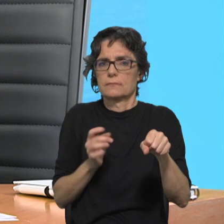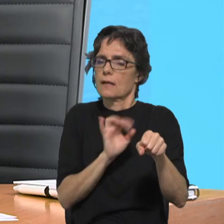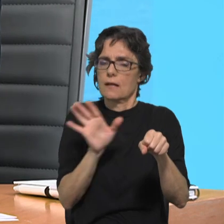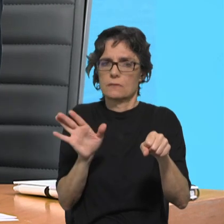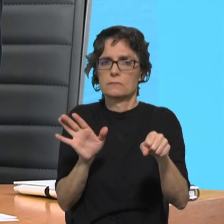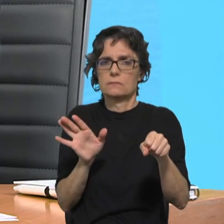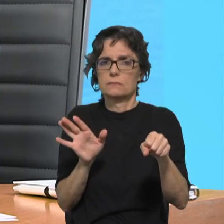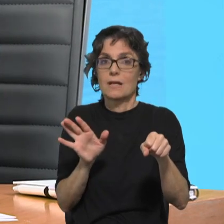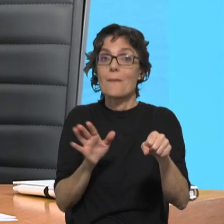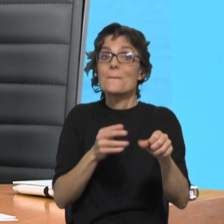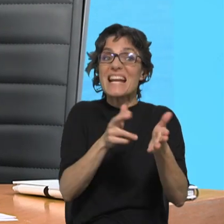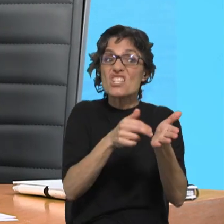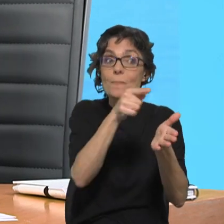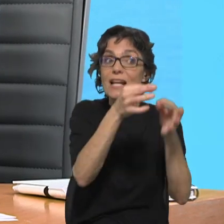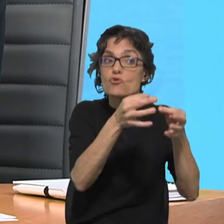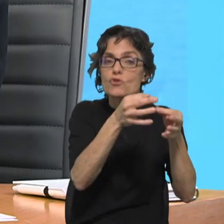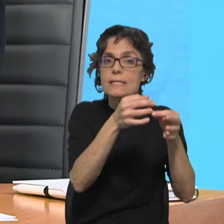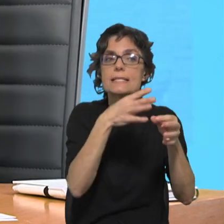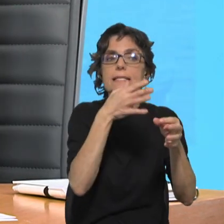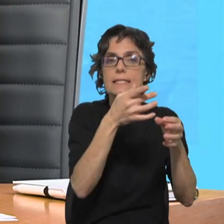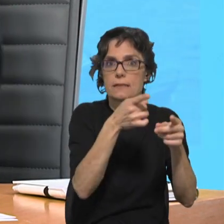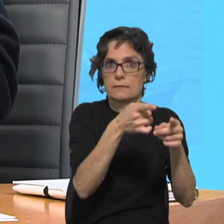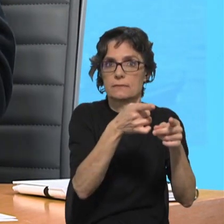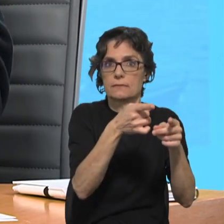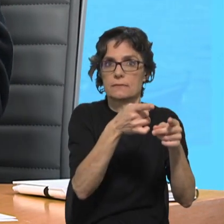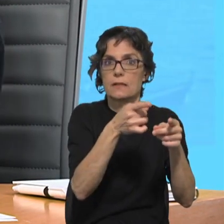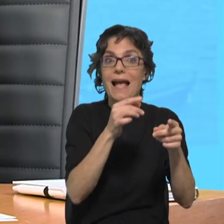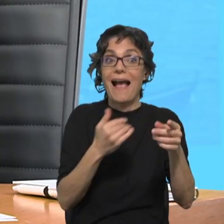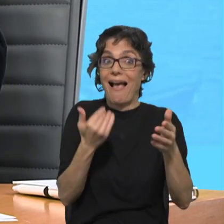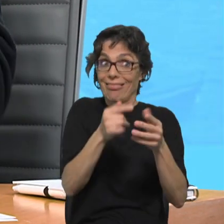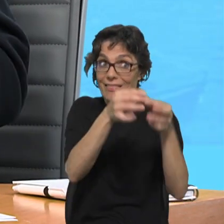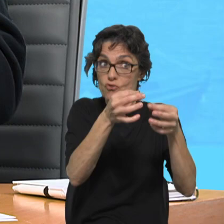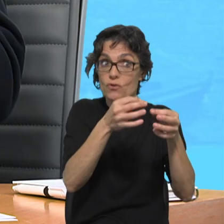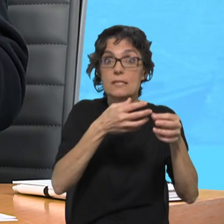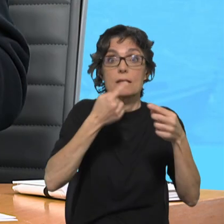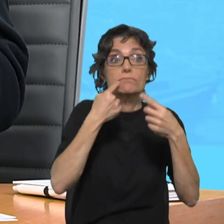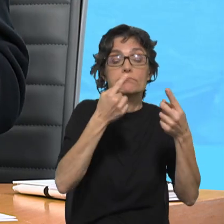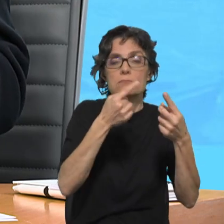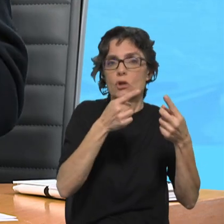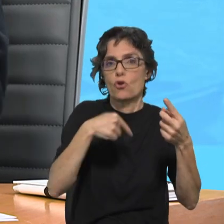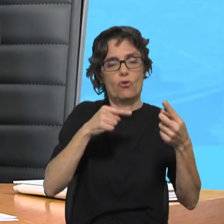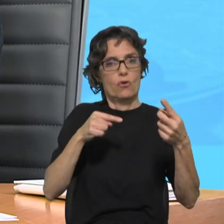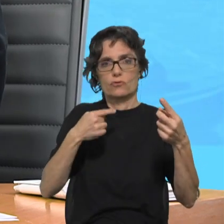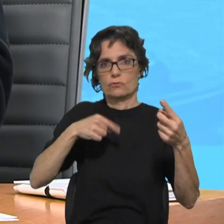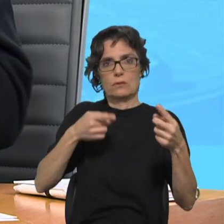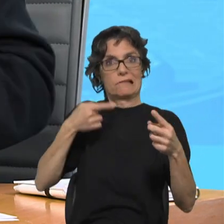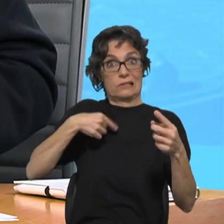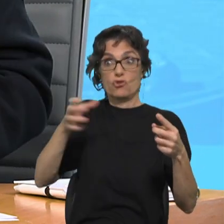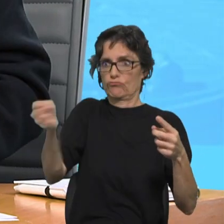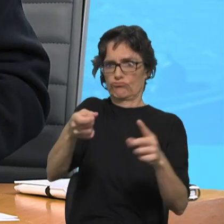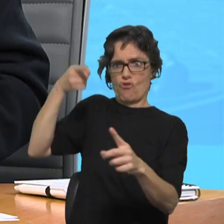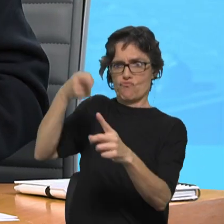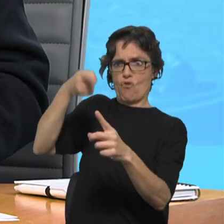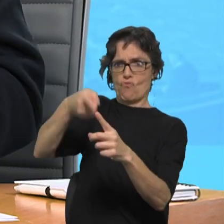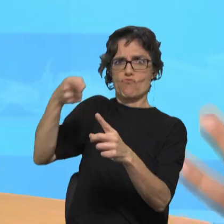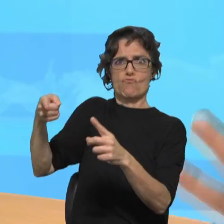particular. Até lá, não. Até lá temos que ter muito cuidado, porque nós não podemos ser julgados nas primeiras